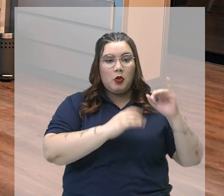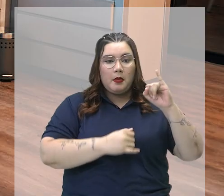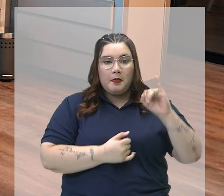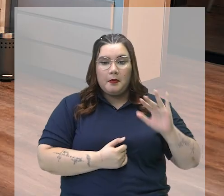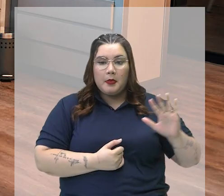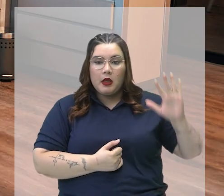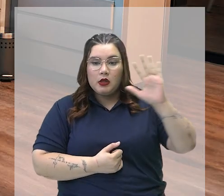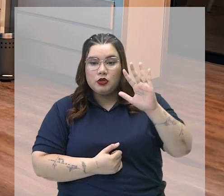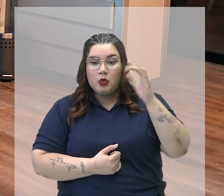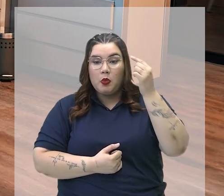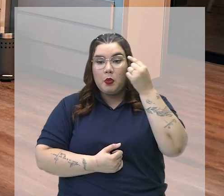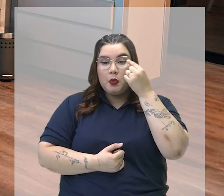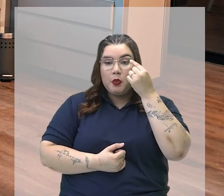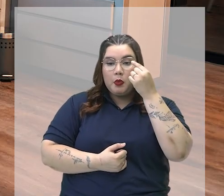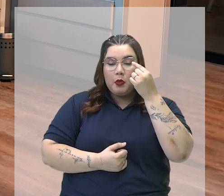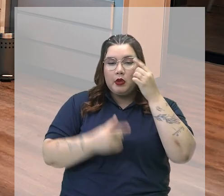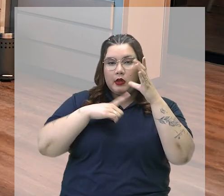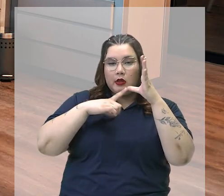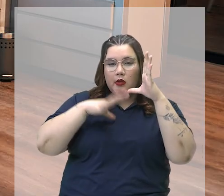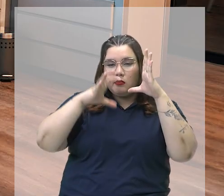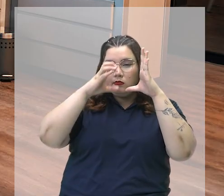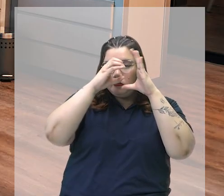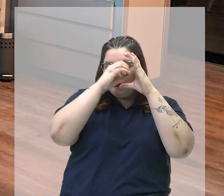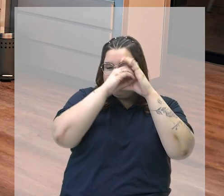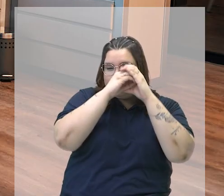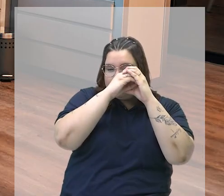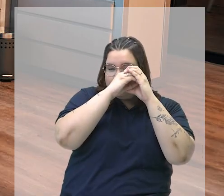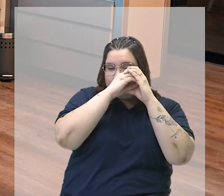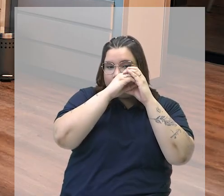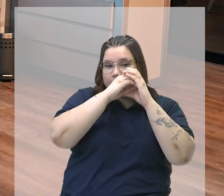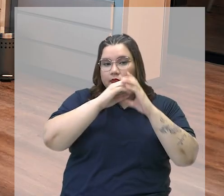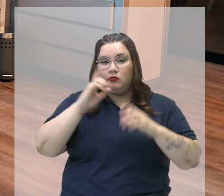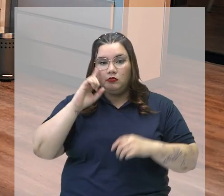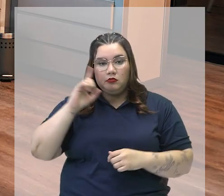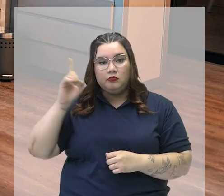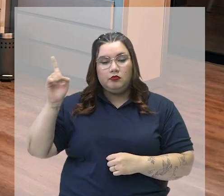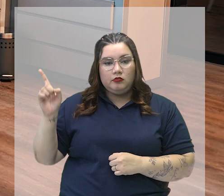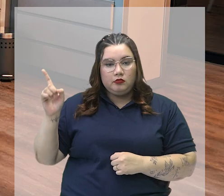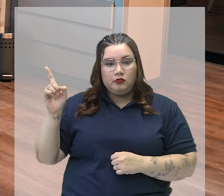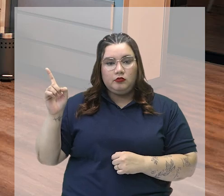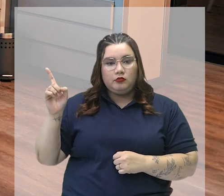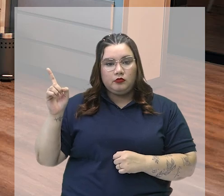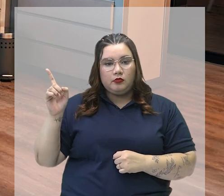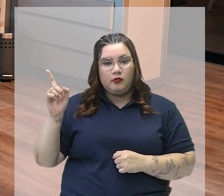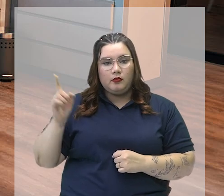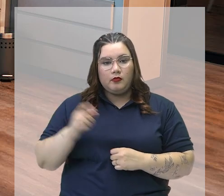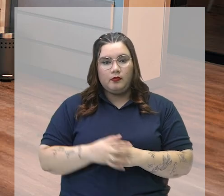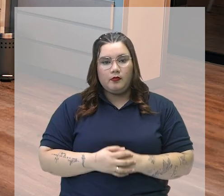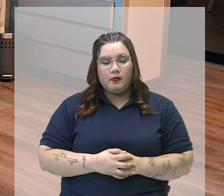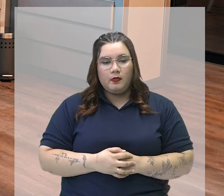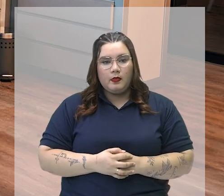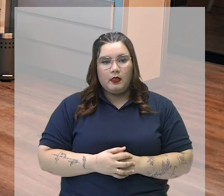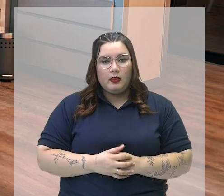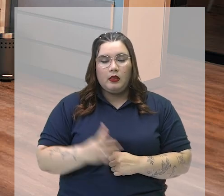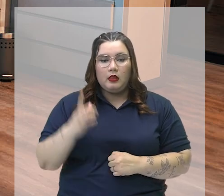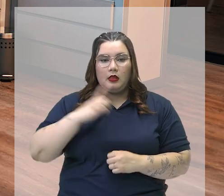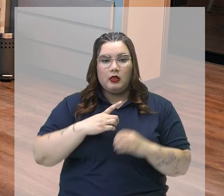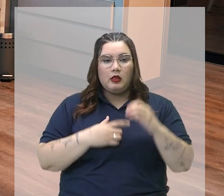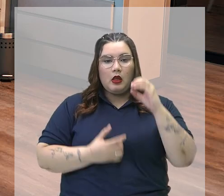ter aí o olho que está com o problema do glaucoma. Ou seja, ele tem